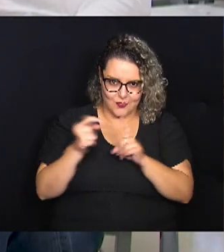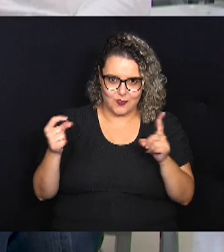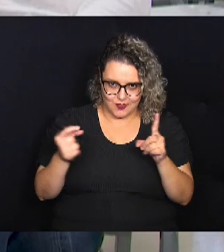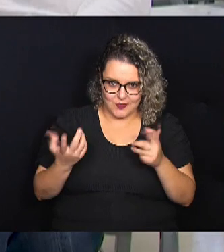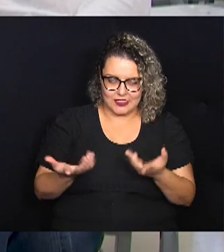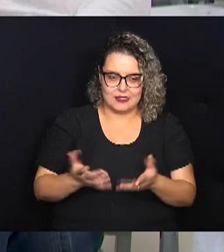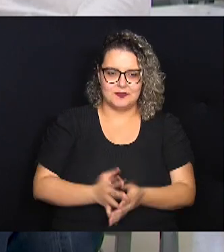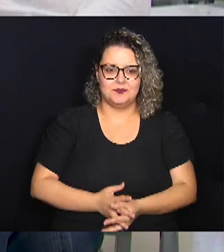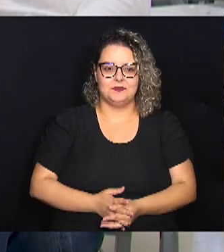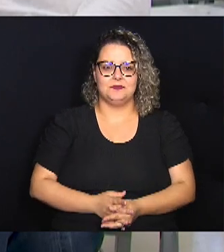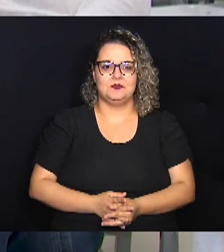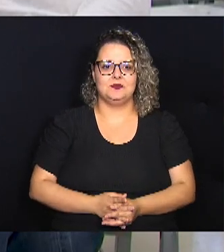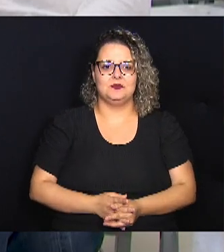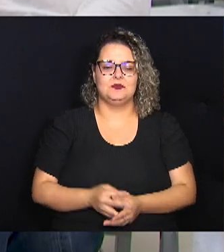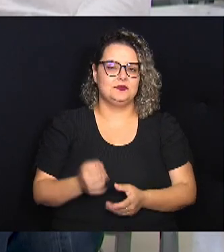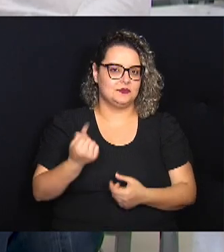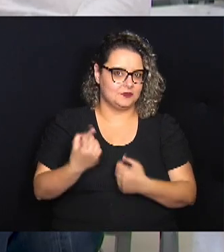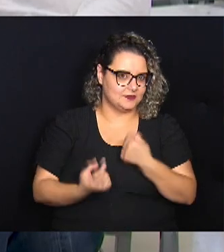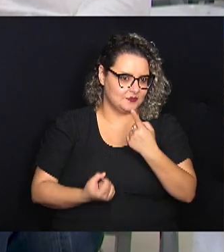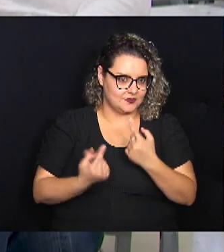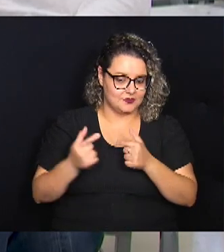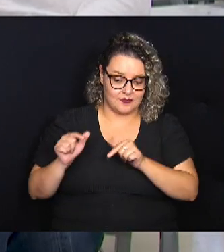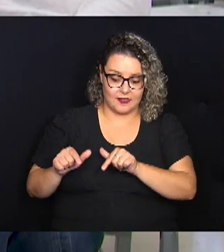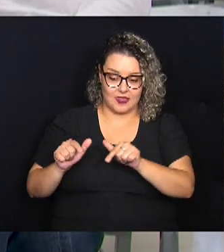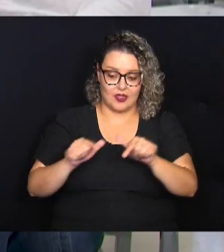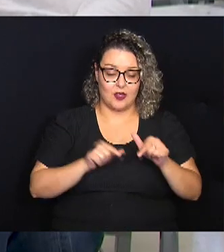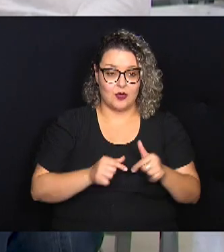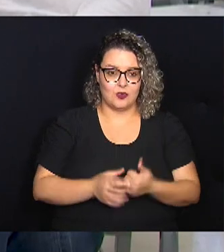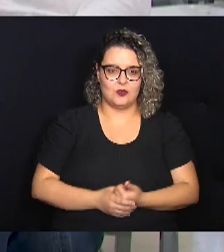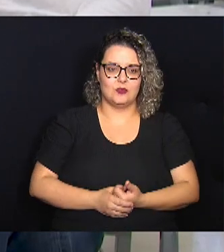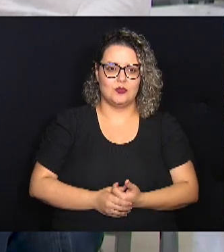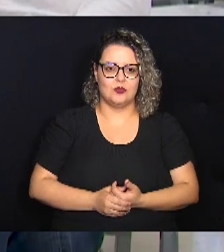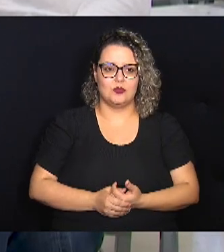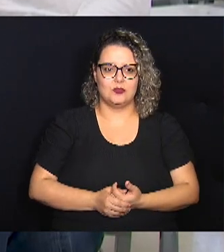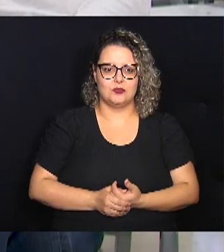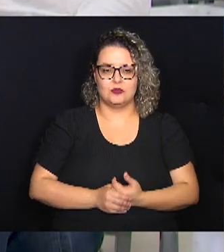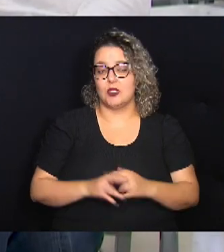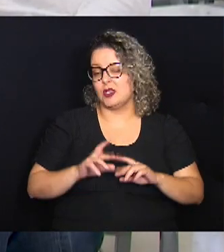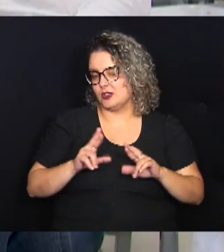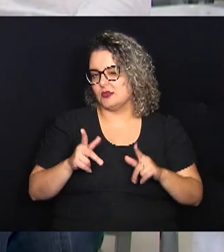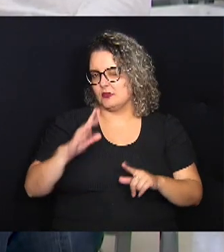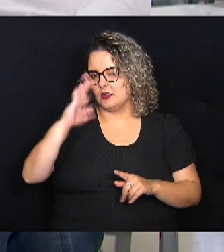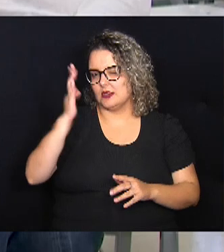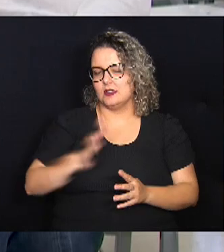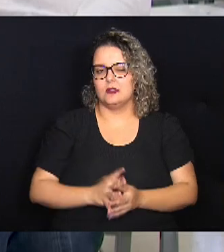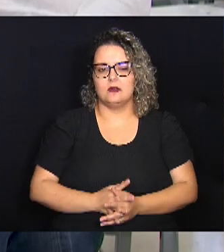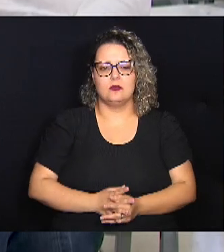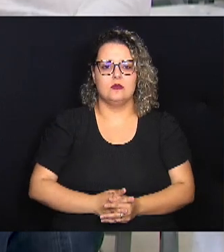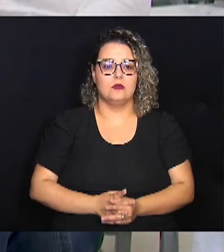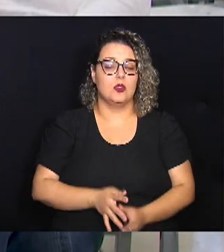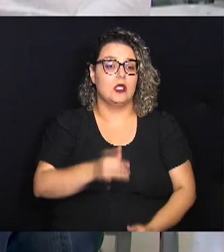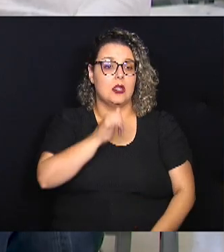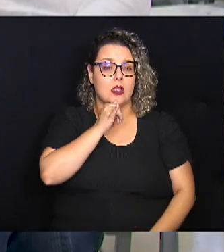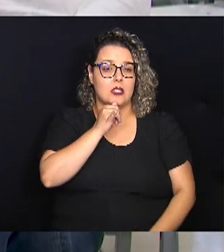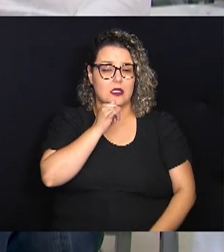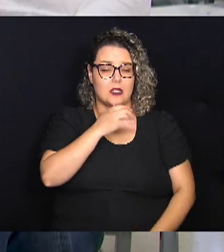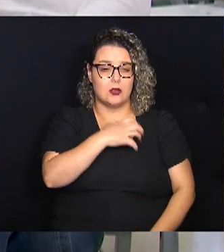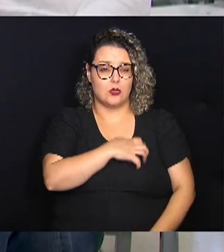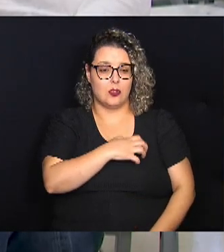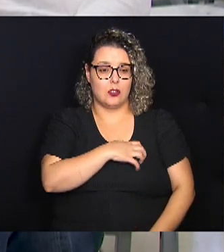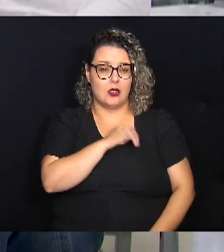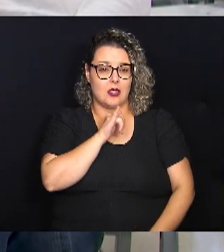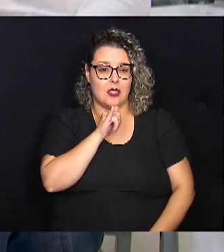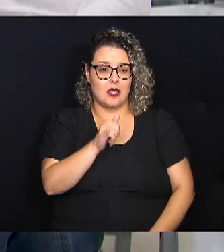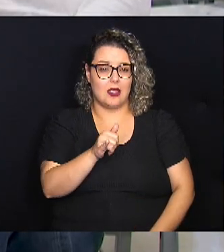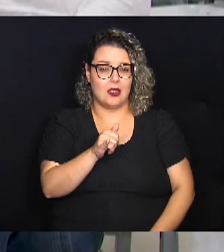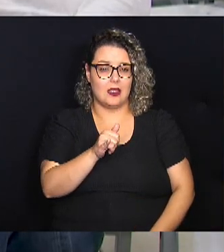não é? De alguns locais diferentes do Brasil. Por exemplo, na Bahia o pessoal